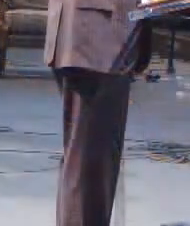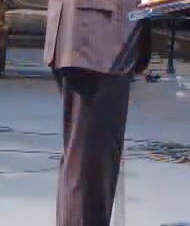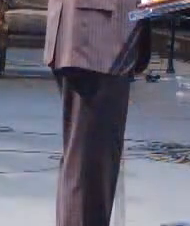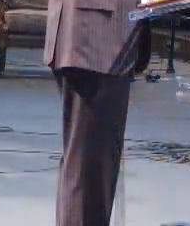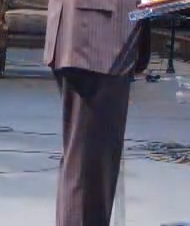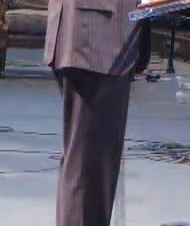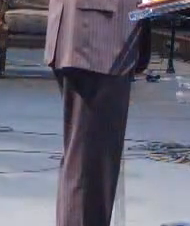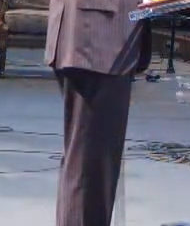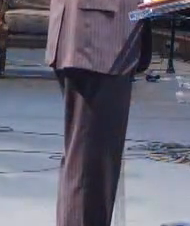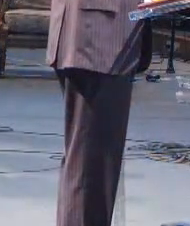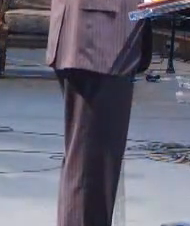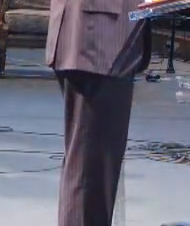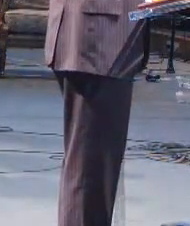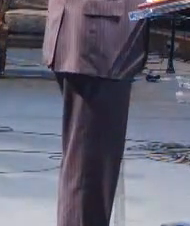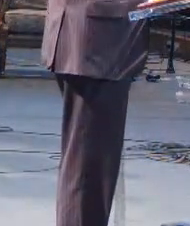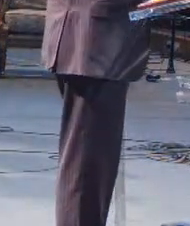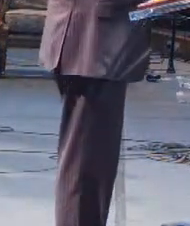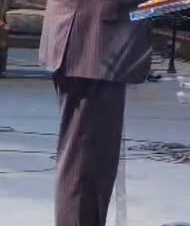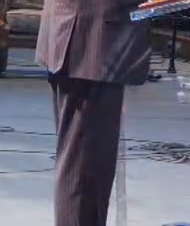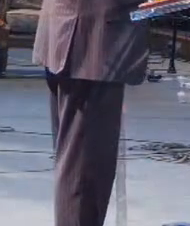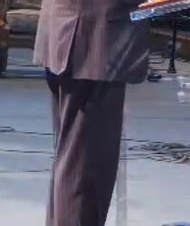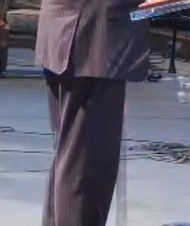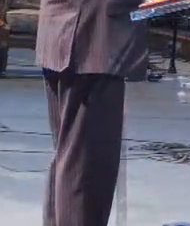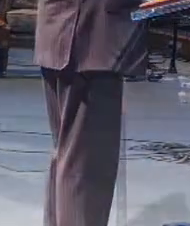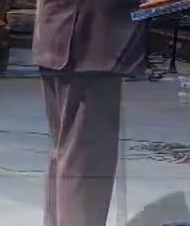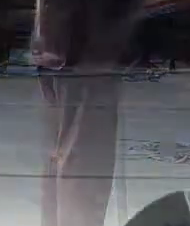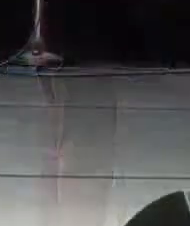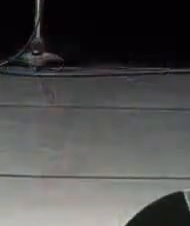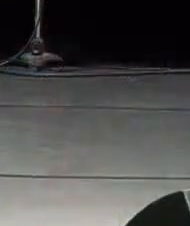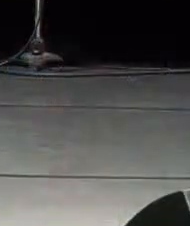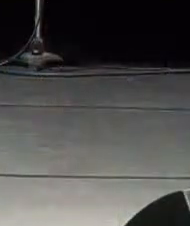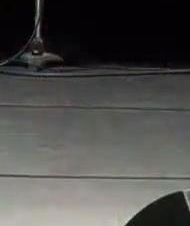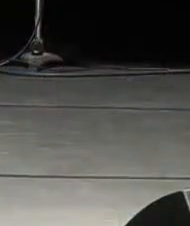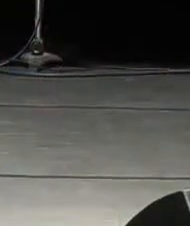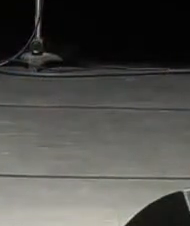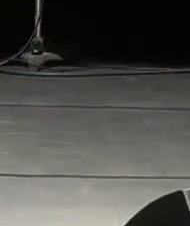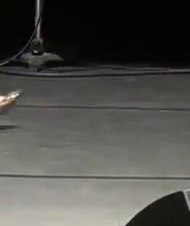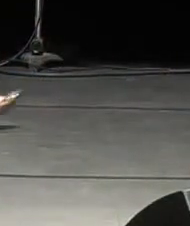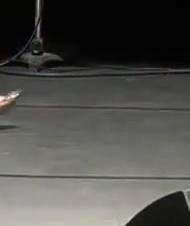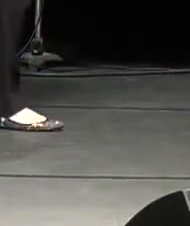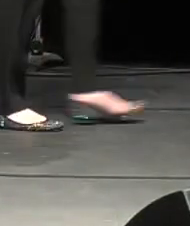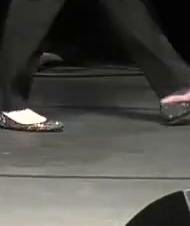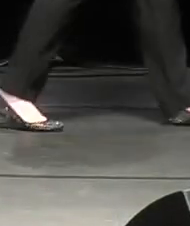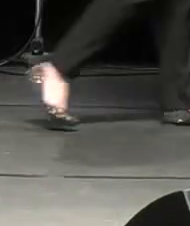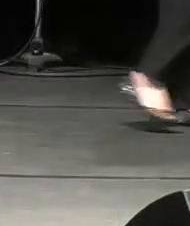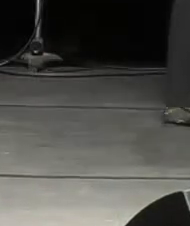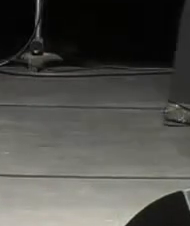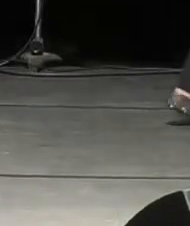Jesus, Pai. Amém, Senhor, amém. Querido, vá na graça do Senhor, vá na paz do Senhor.